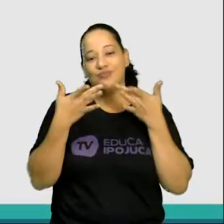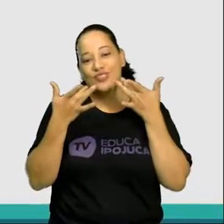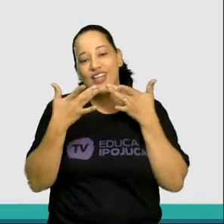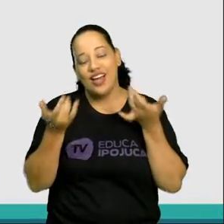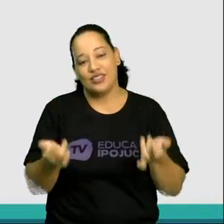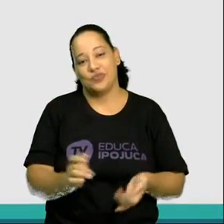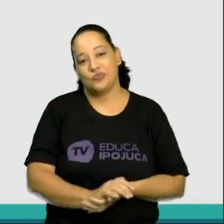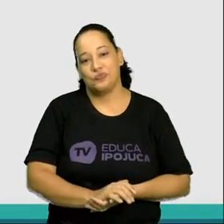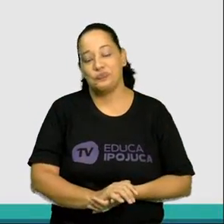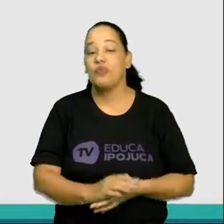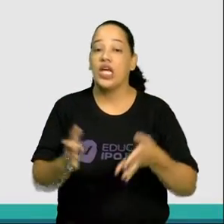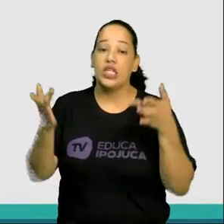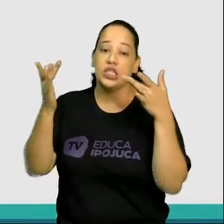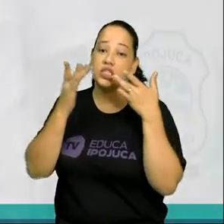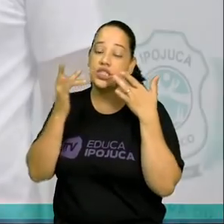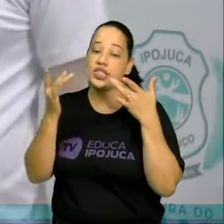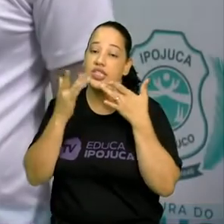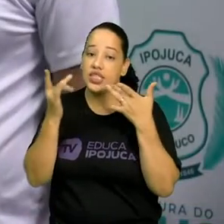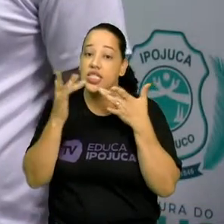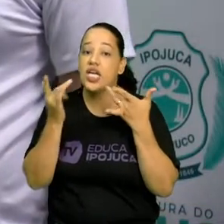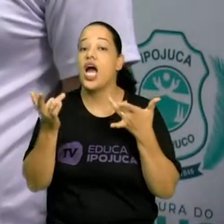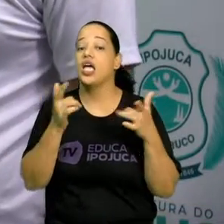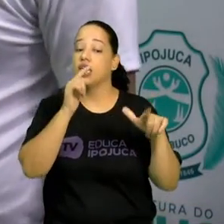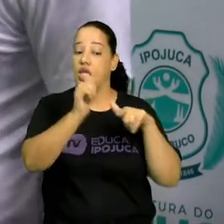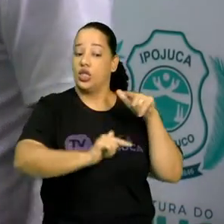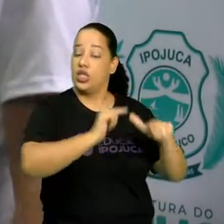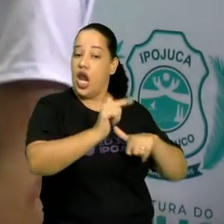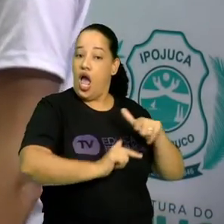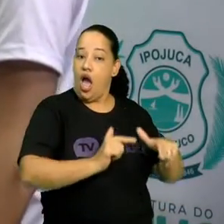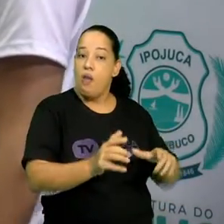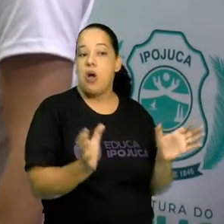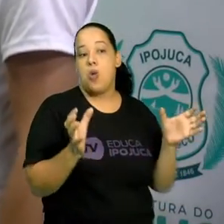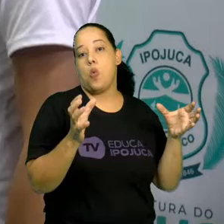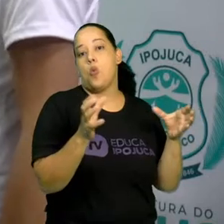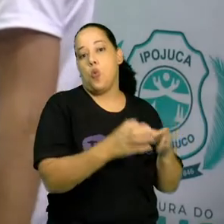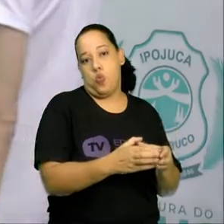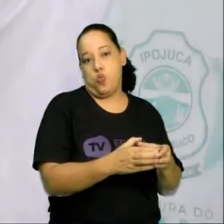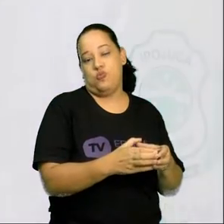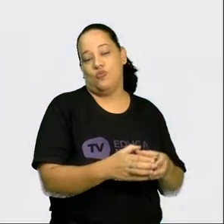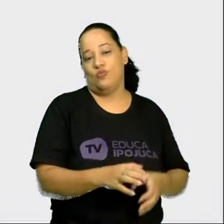uma construção coletiva. Vamos lá?